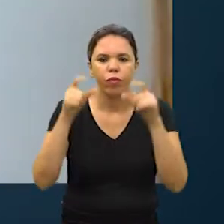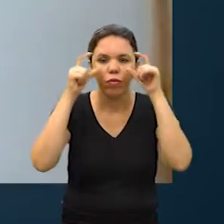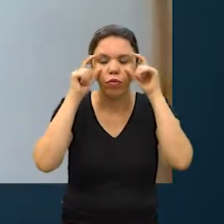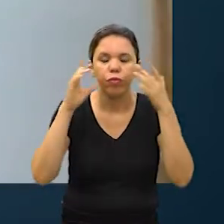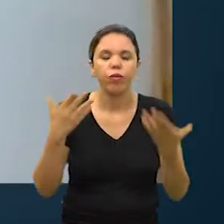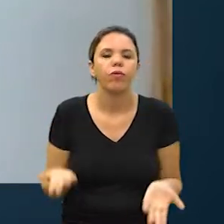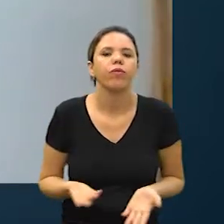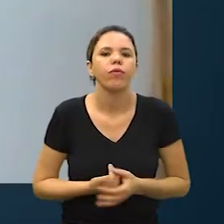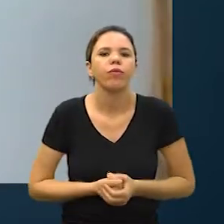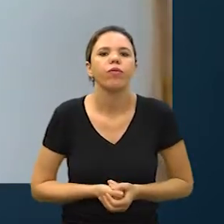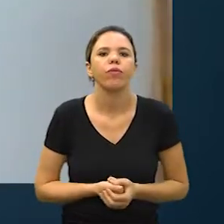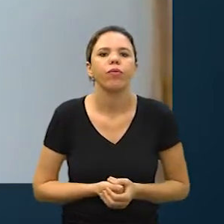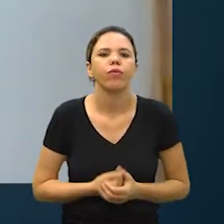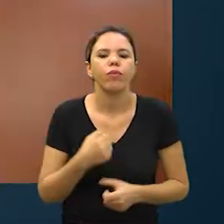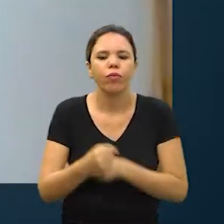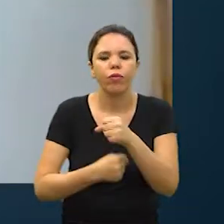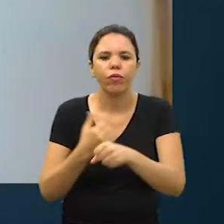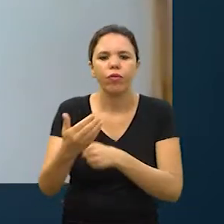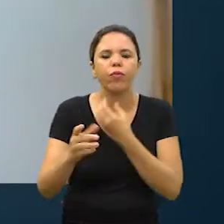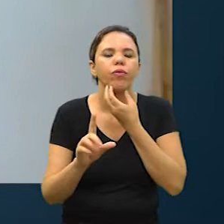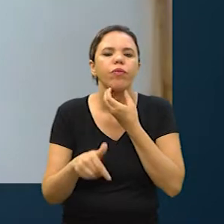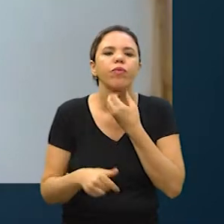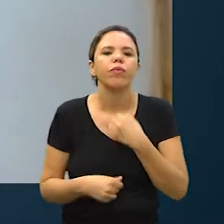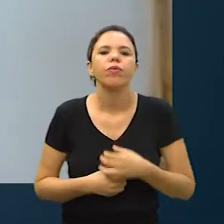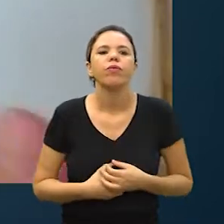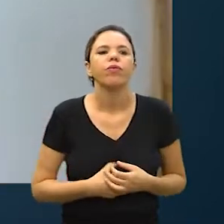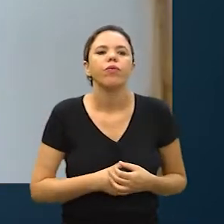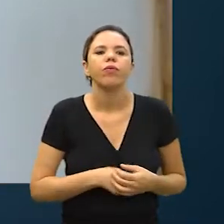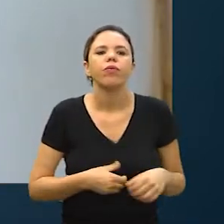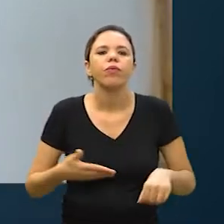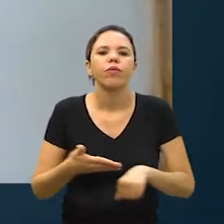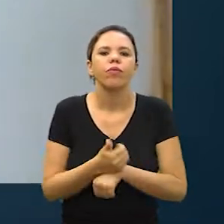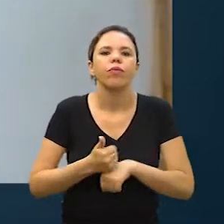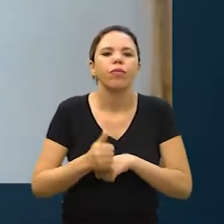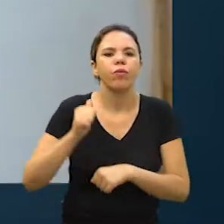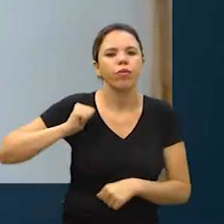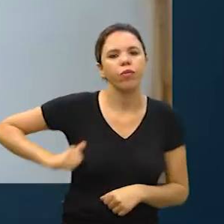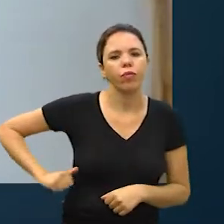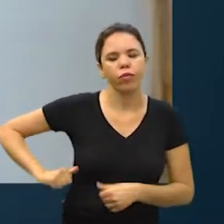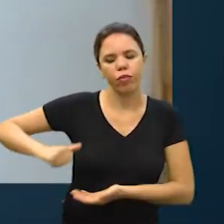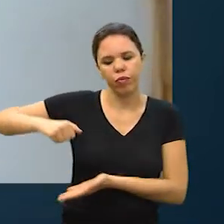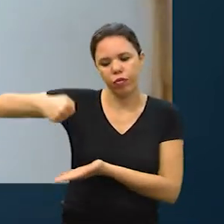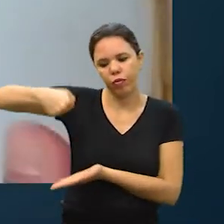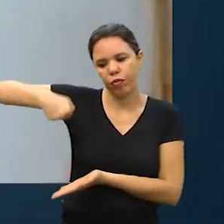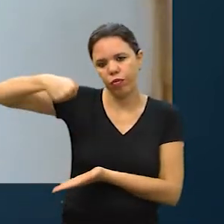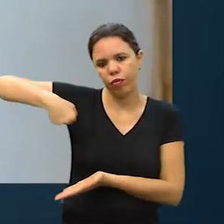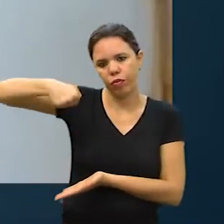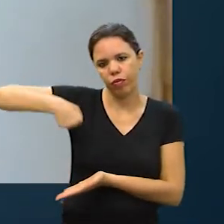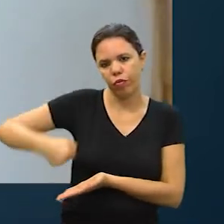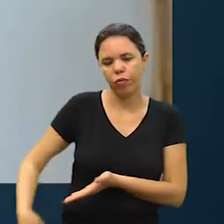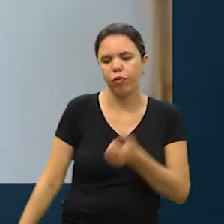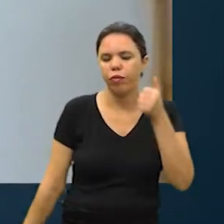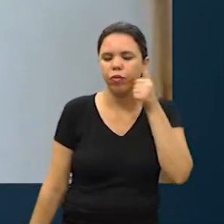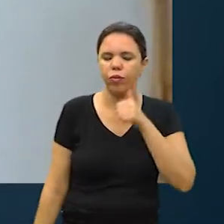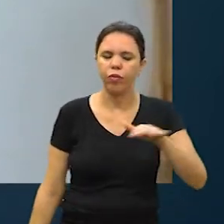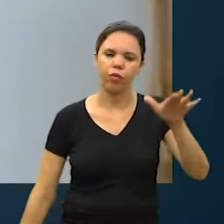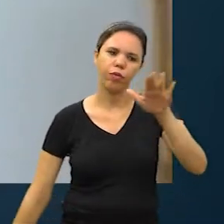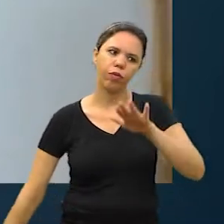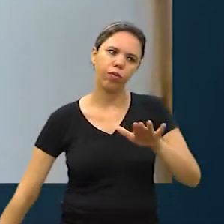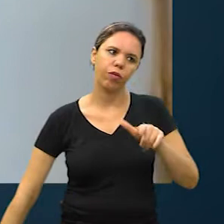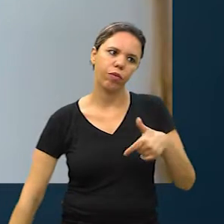ótimo. Ah, no ano seguinte, eu entrei no segmento de bolsas, malas, roupas de